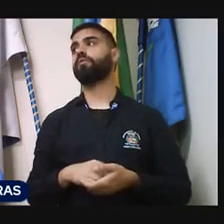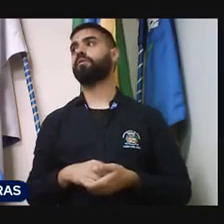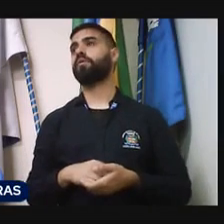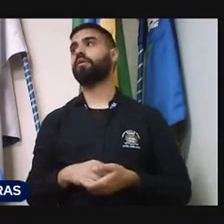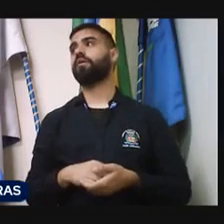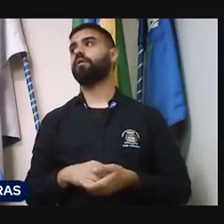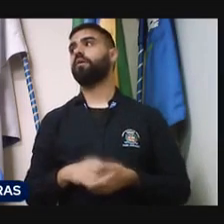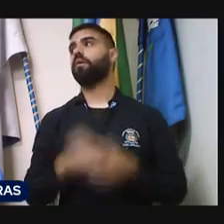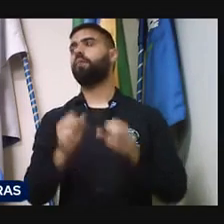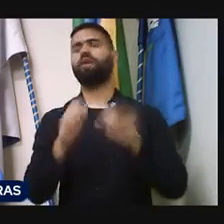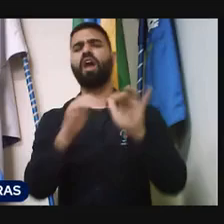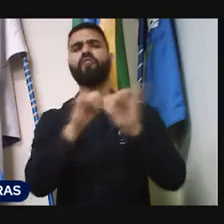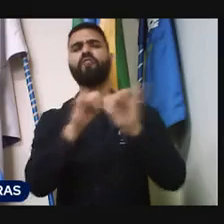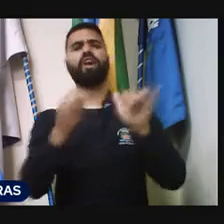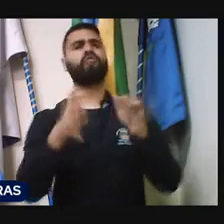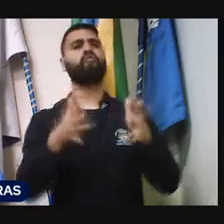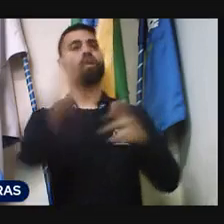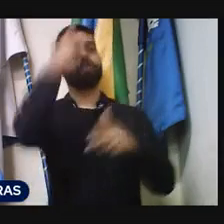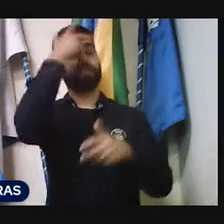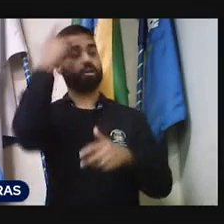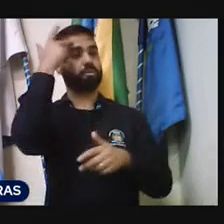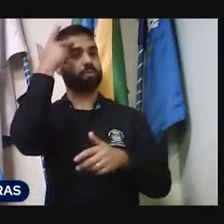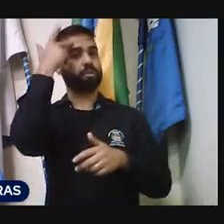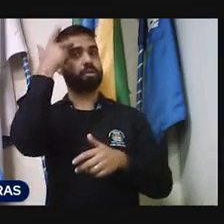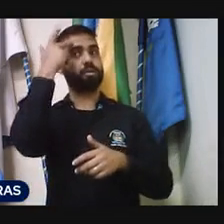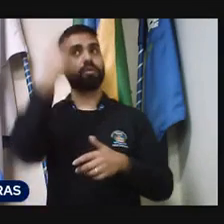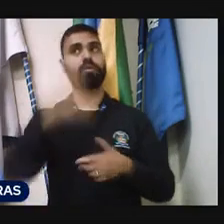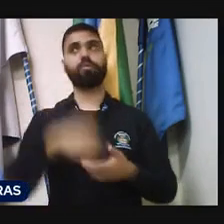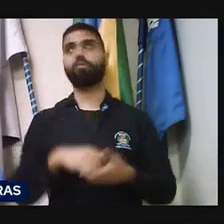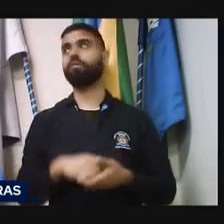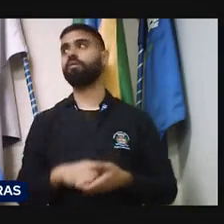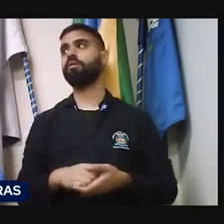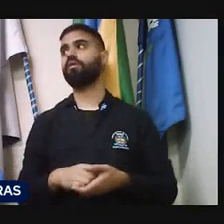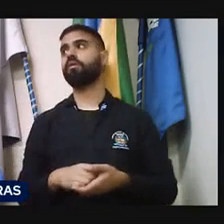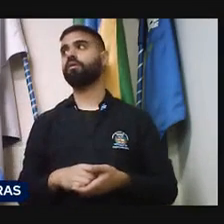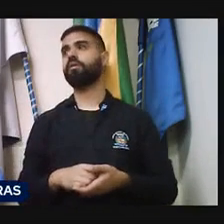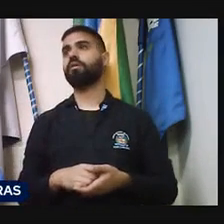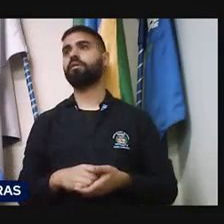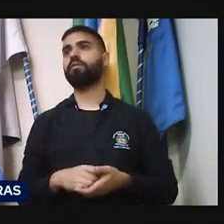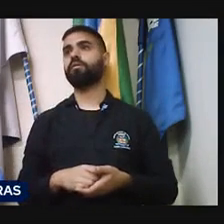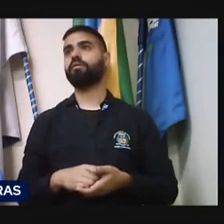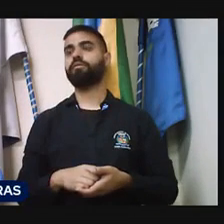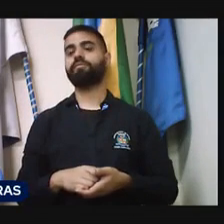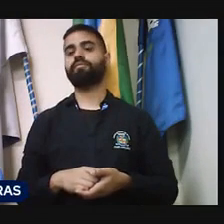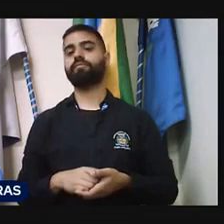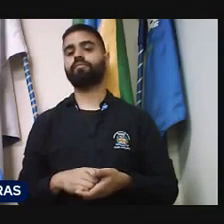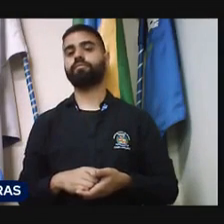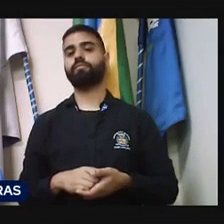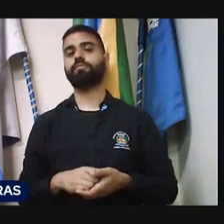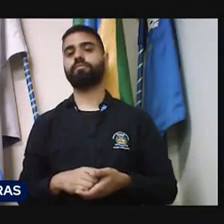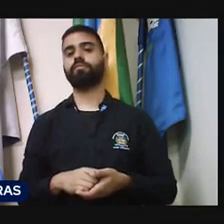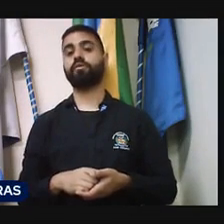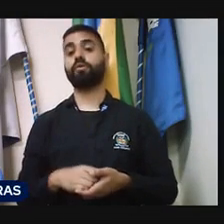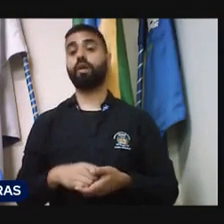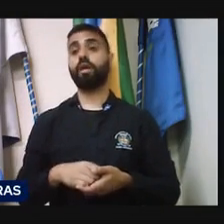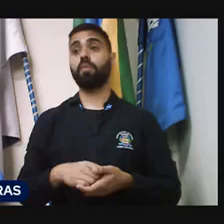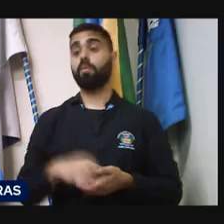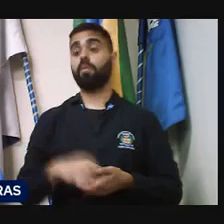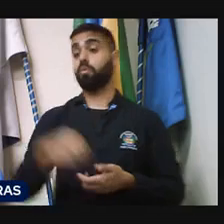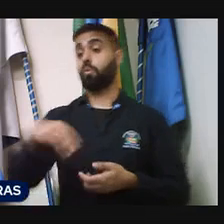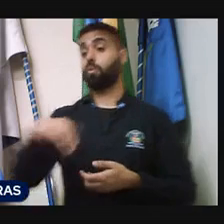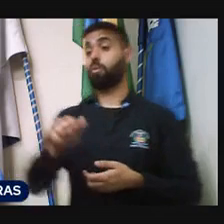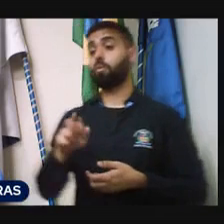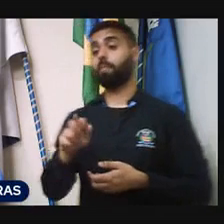comunicar a todos os funcionários do Marquinhos do Marquinhos ao Senhor do Marquinhos da manutenção